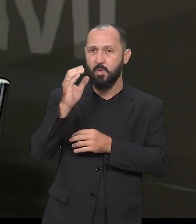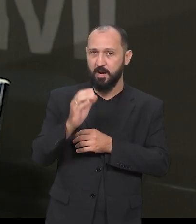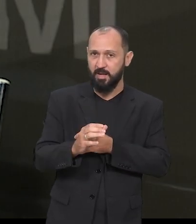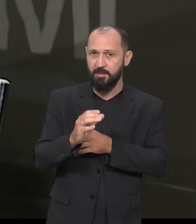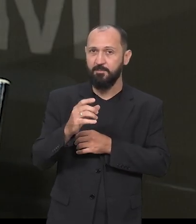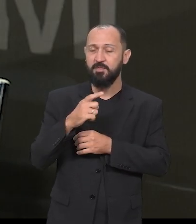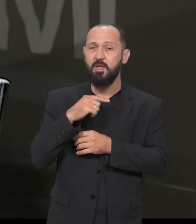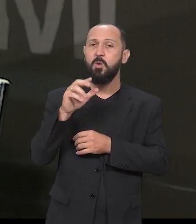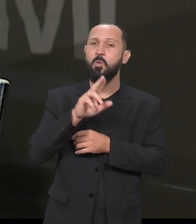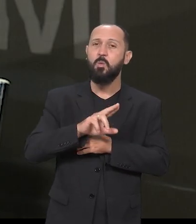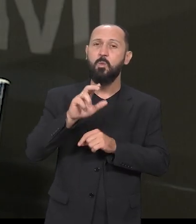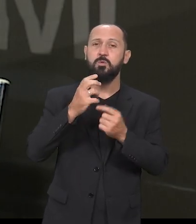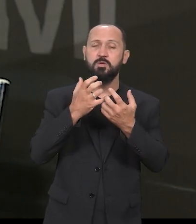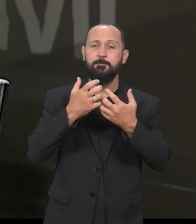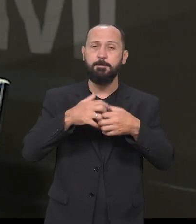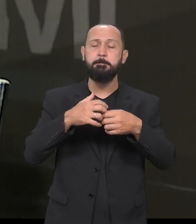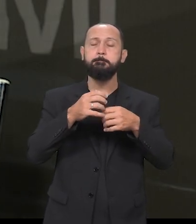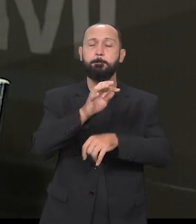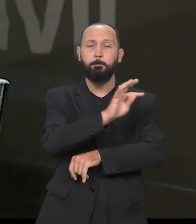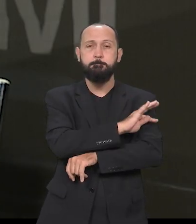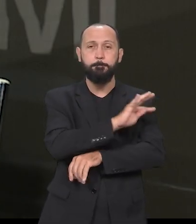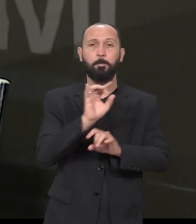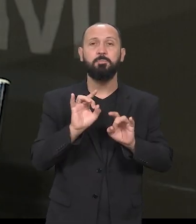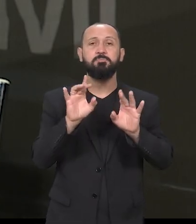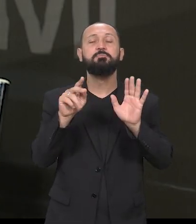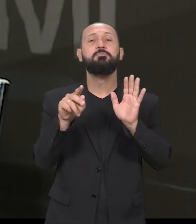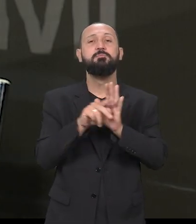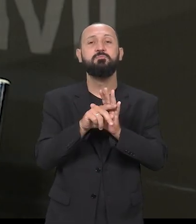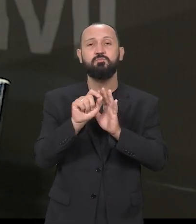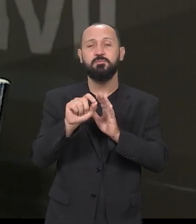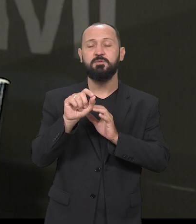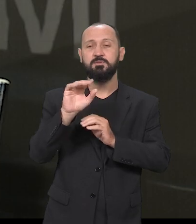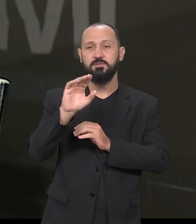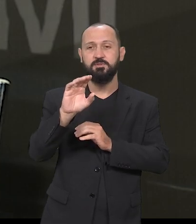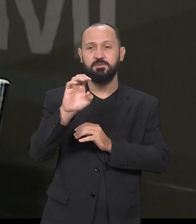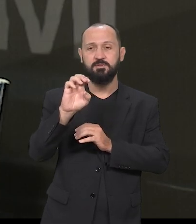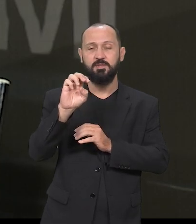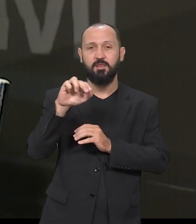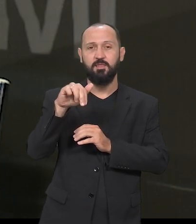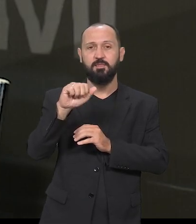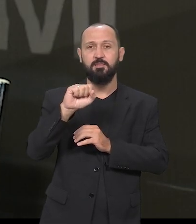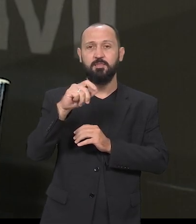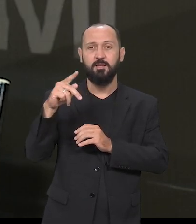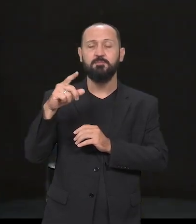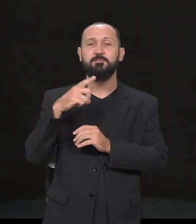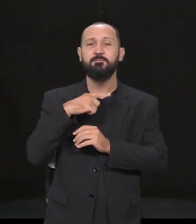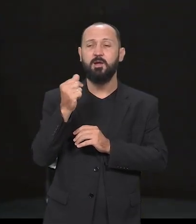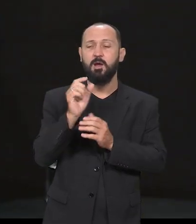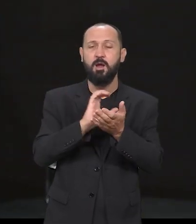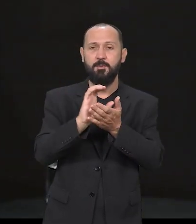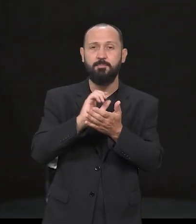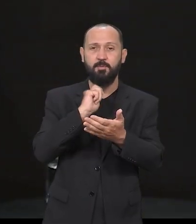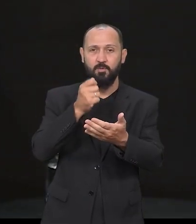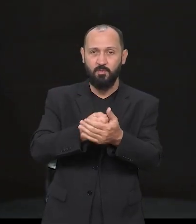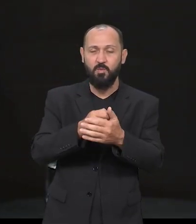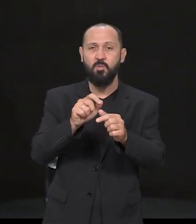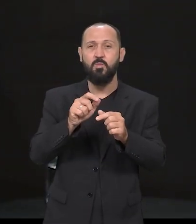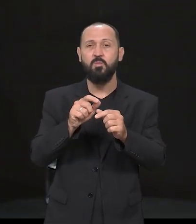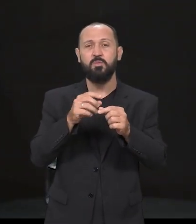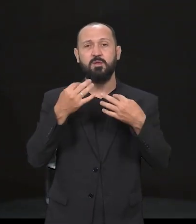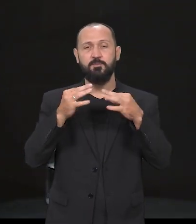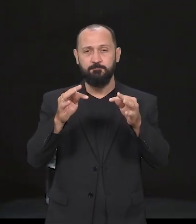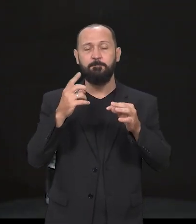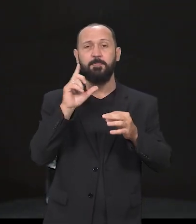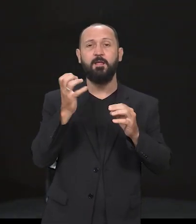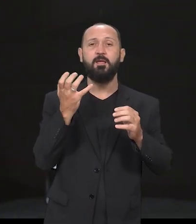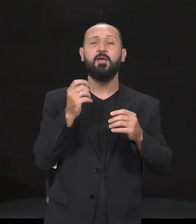casos demandam o uso de equipamentos e técnicas específicas, né? A Senasp investe em tecnologia? Então, a coordenadoria